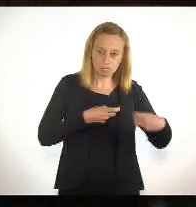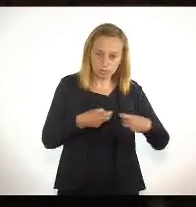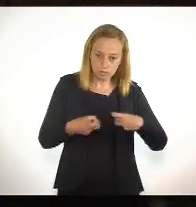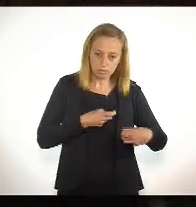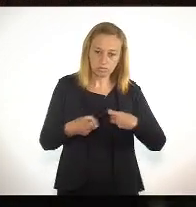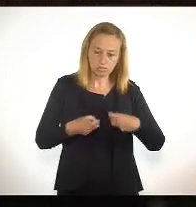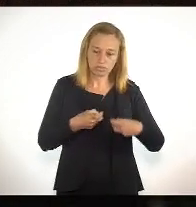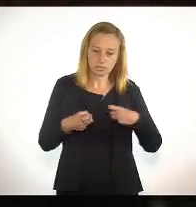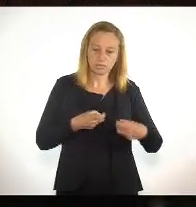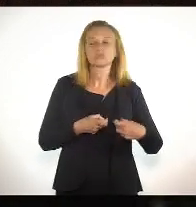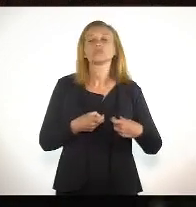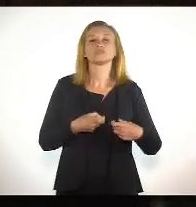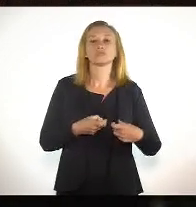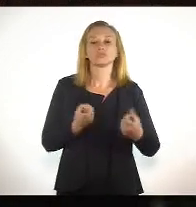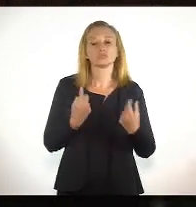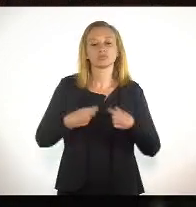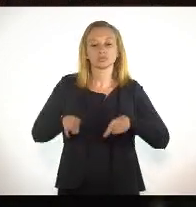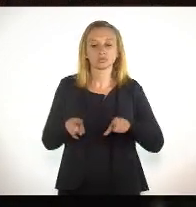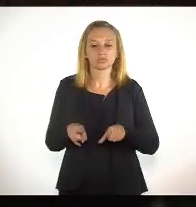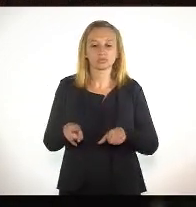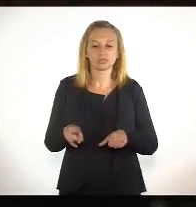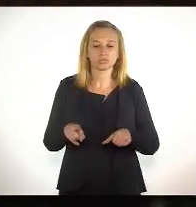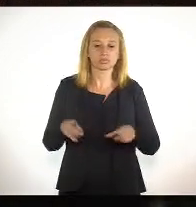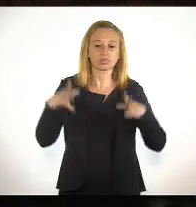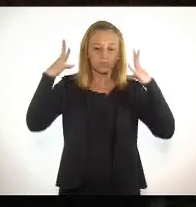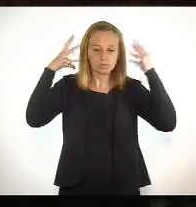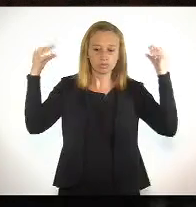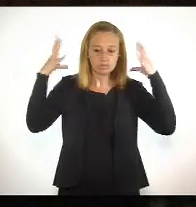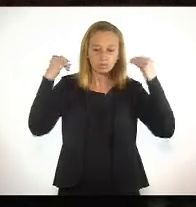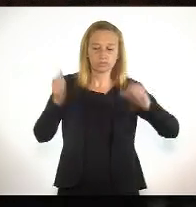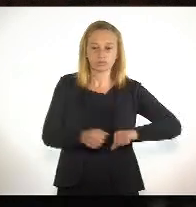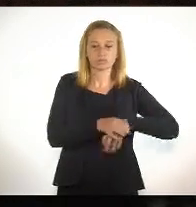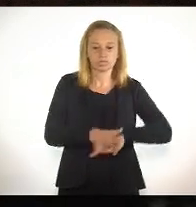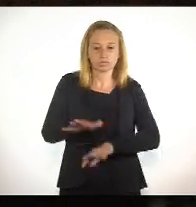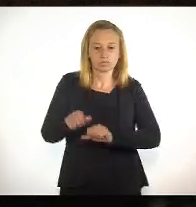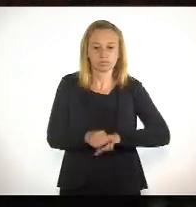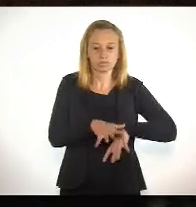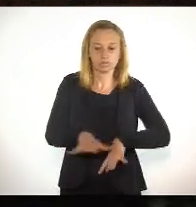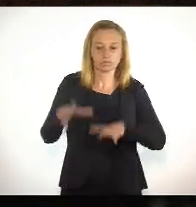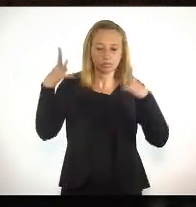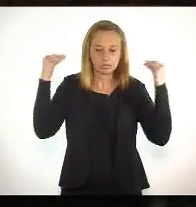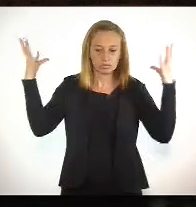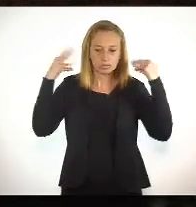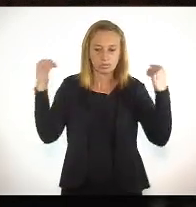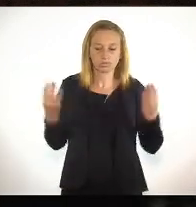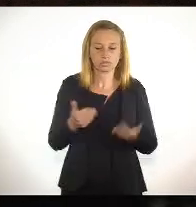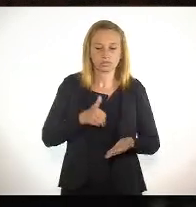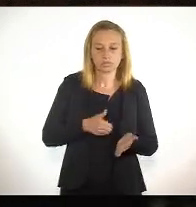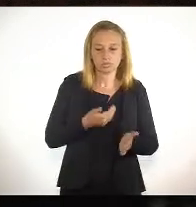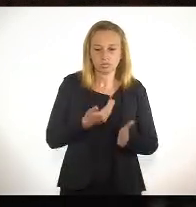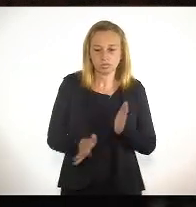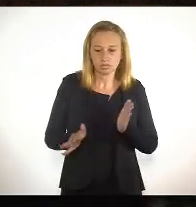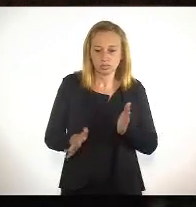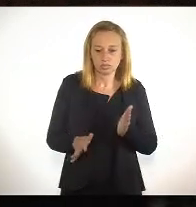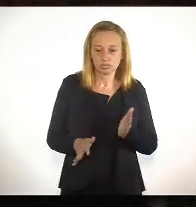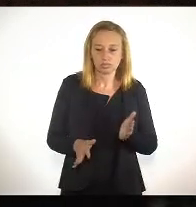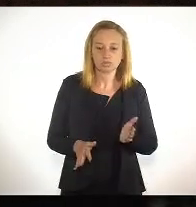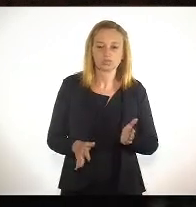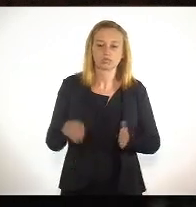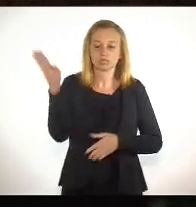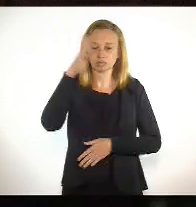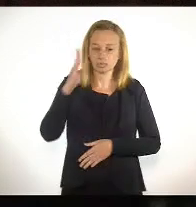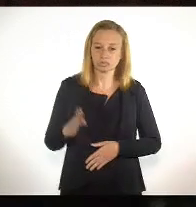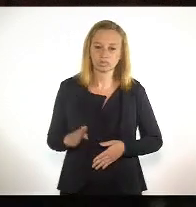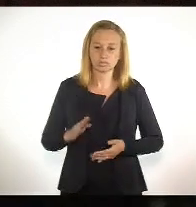verdadeira batalha contra as tropas holandesas, para expulsá-las do território brasileiro, a fim de